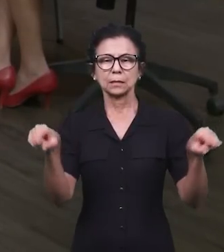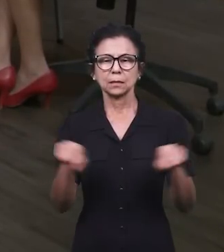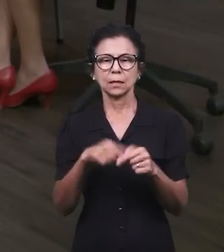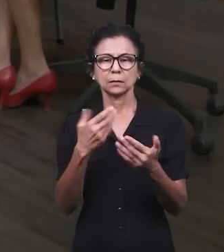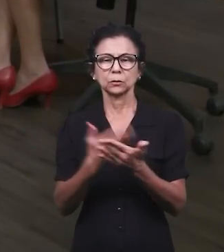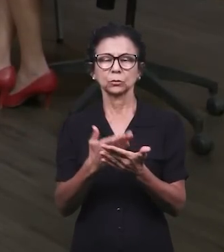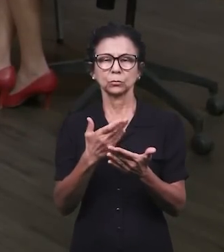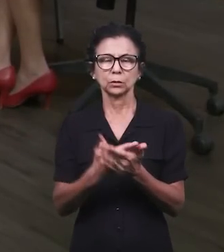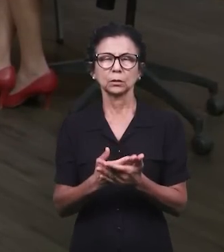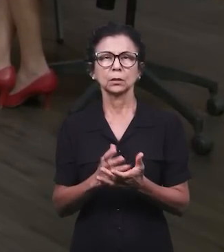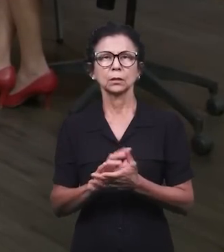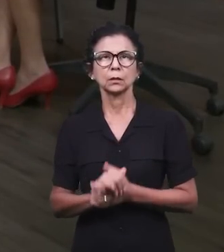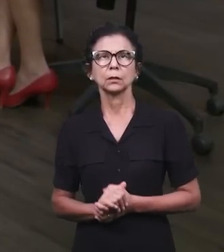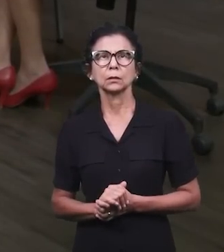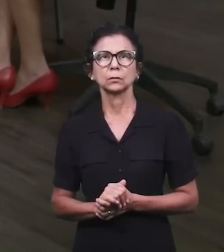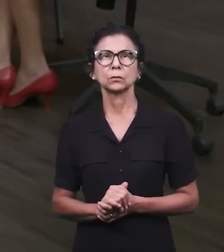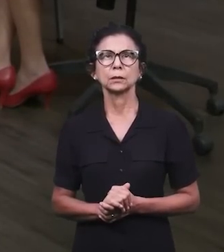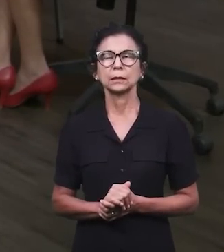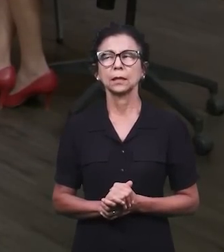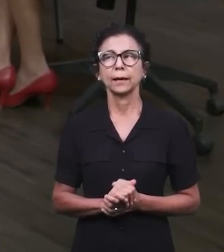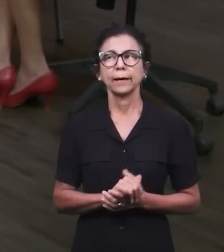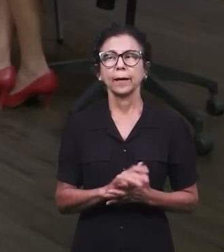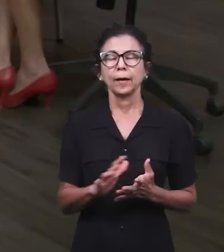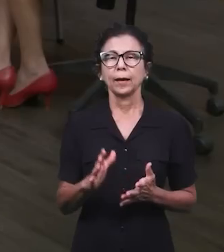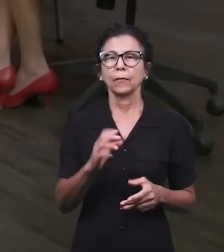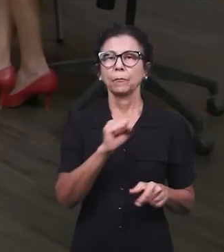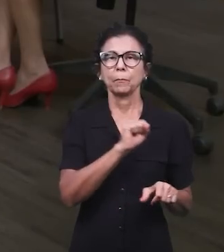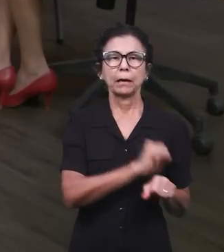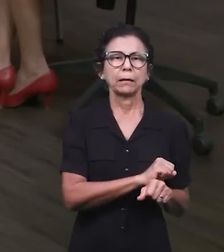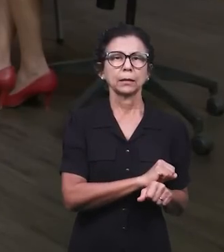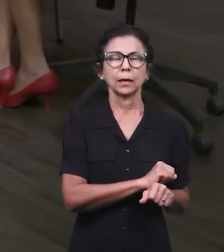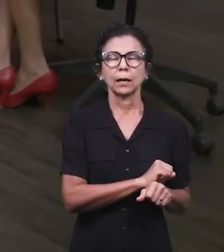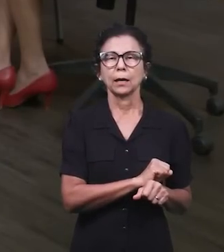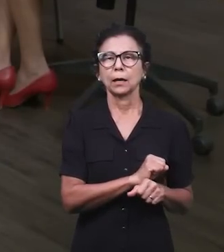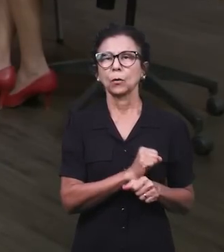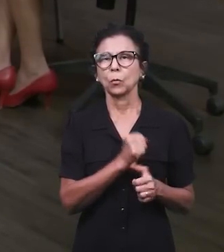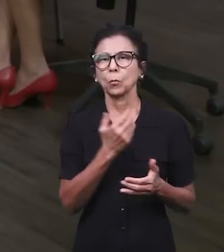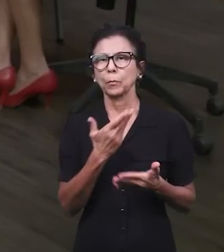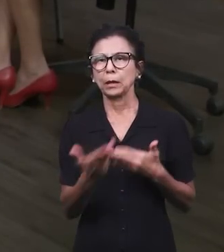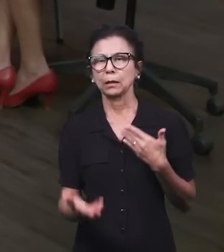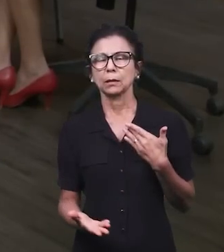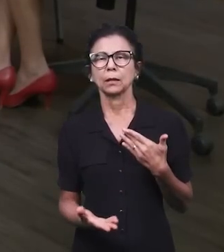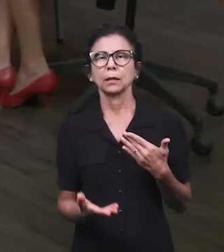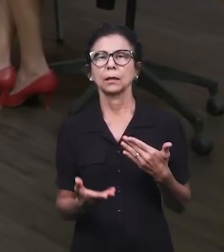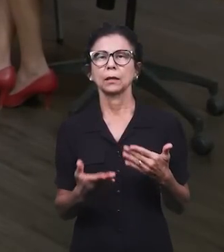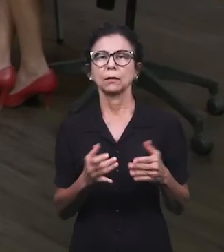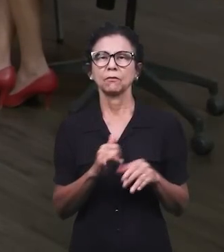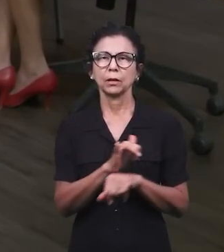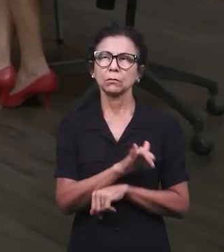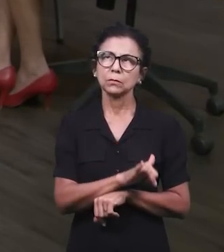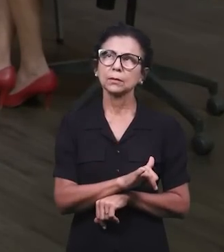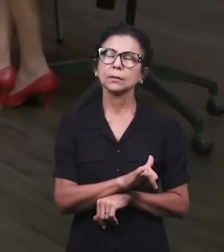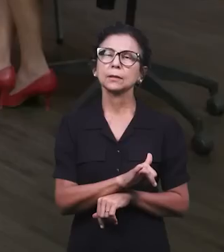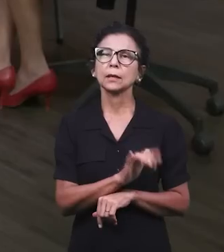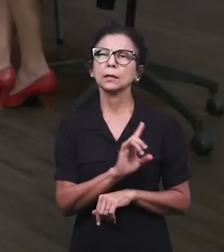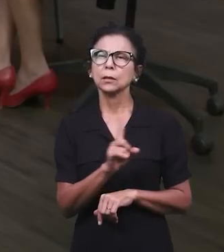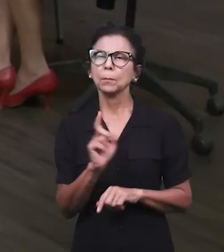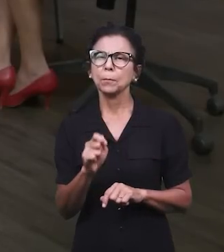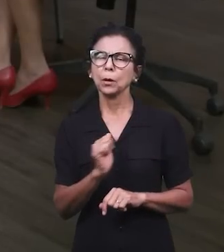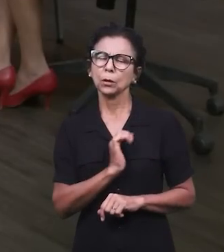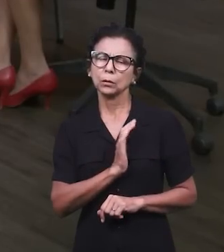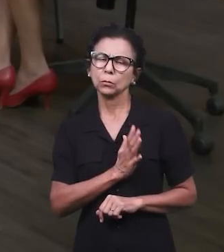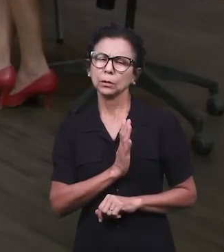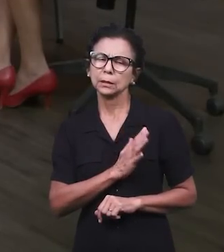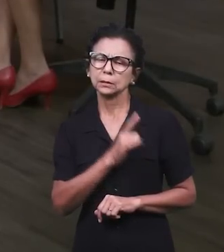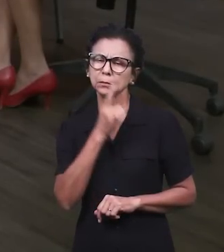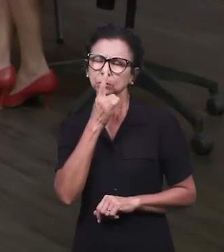tendo uma matéria, você não precisa largar, perder a matéria aí. Não, você pode ali no coração, a pessoa está na escala de